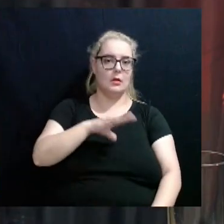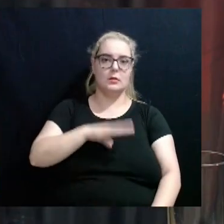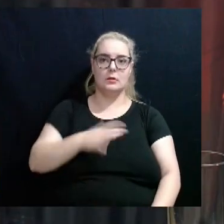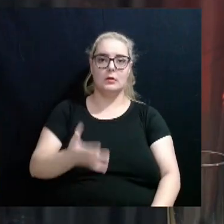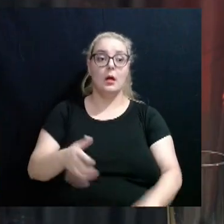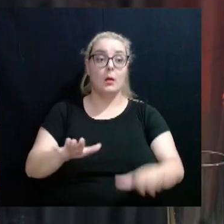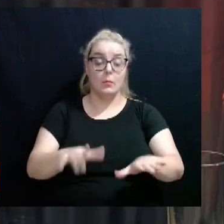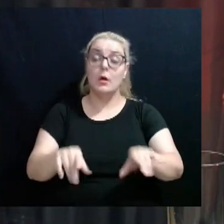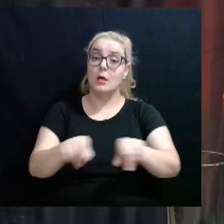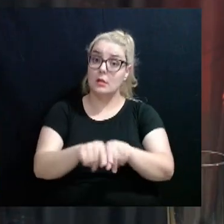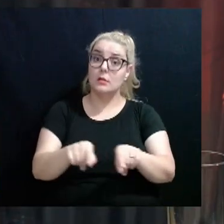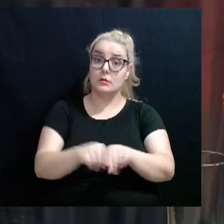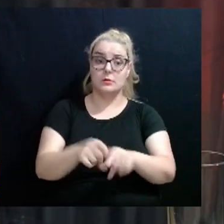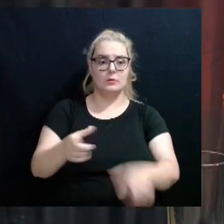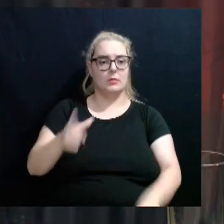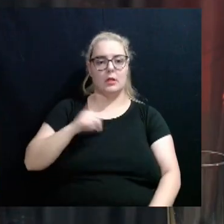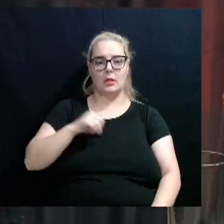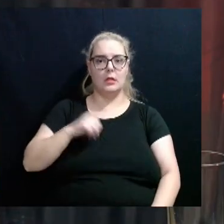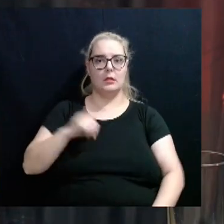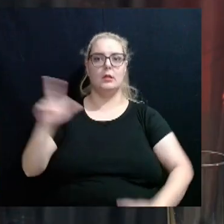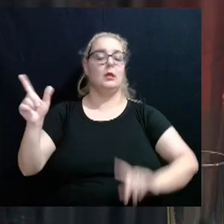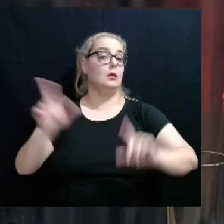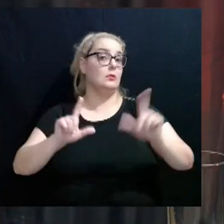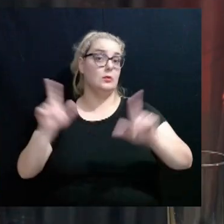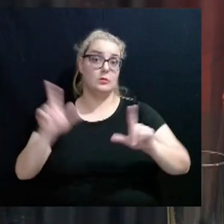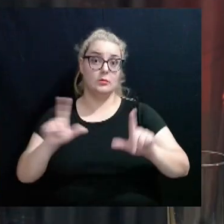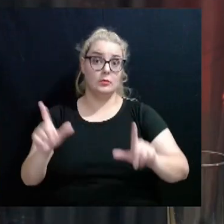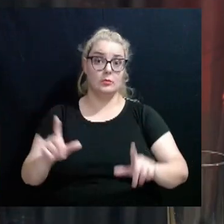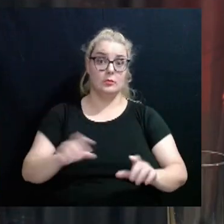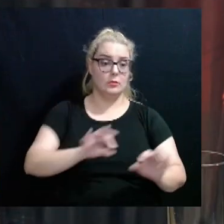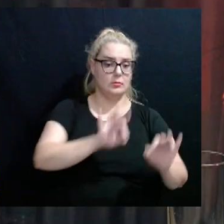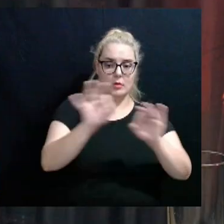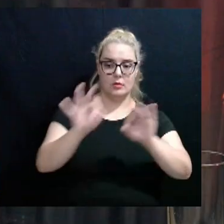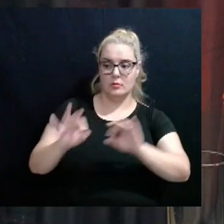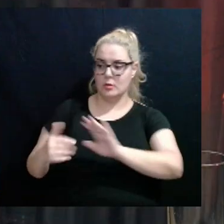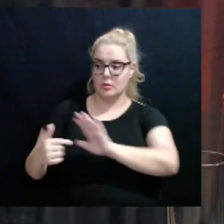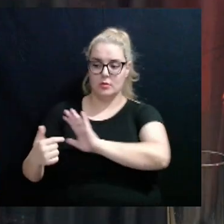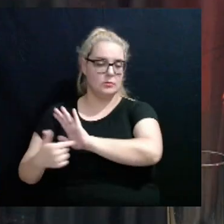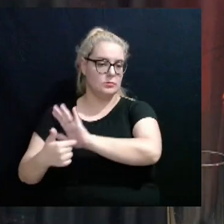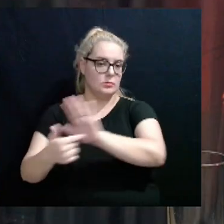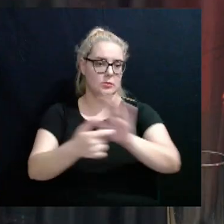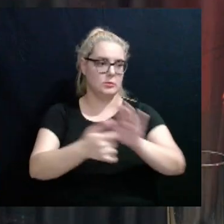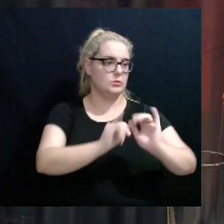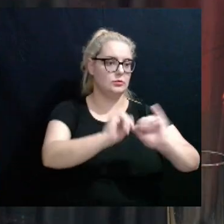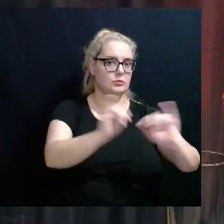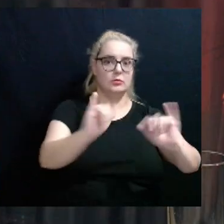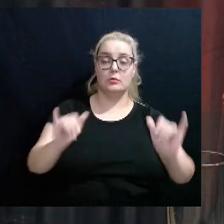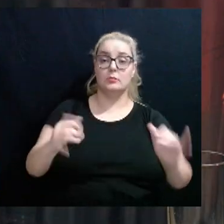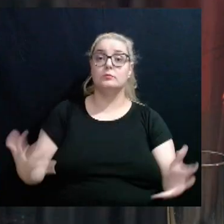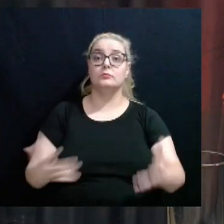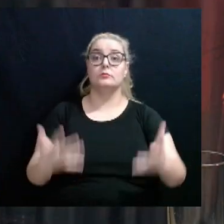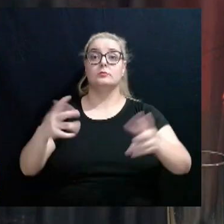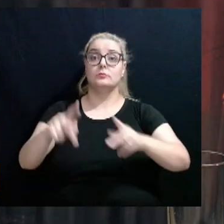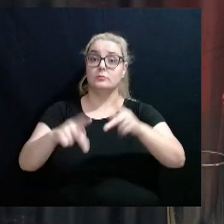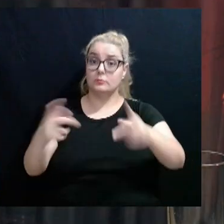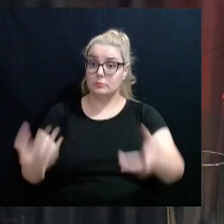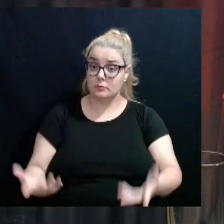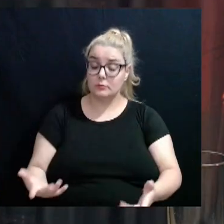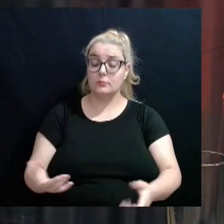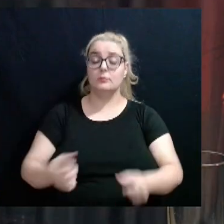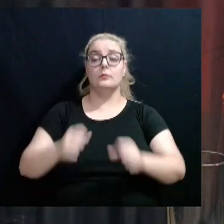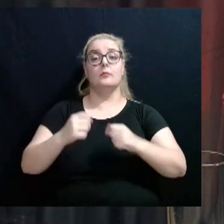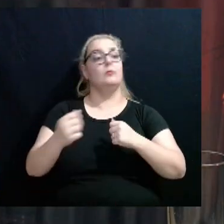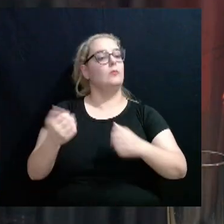ali a presença da televisão cobrindo, divulgando. Sim. Isso alimenta o público para que o público compareça, e